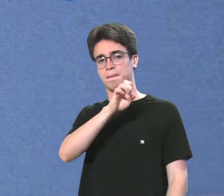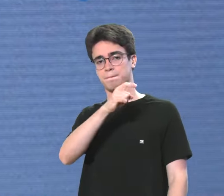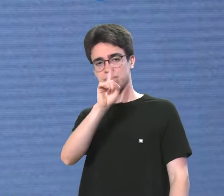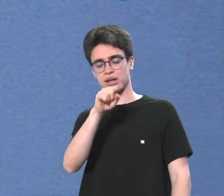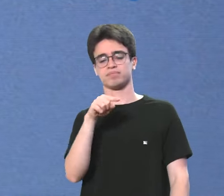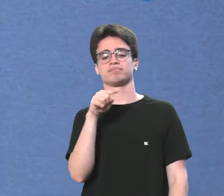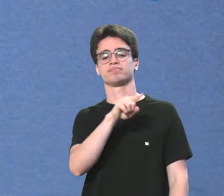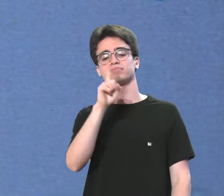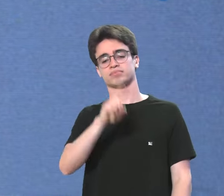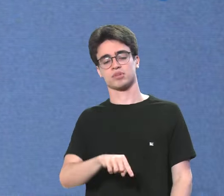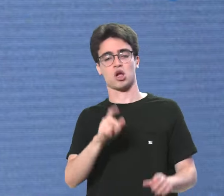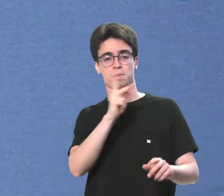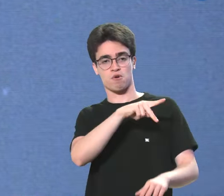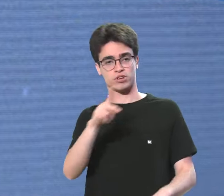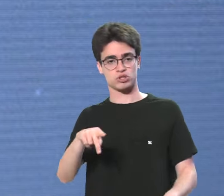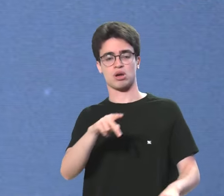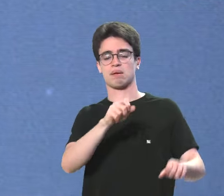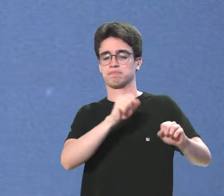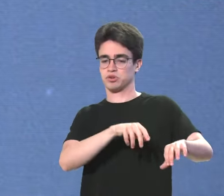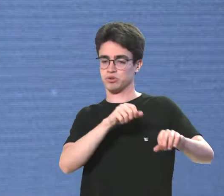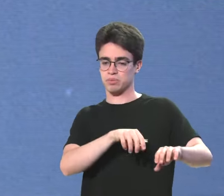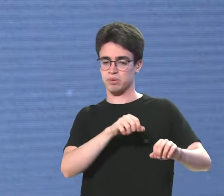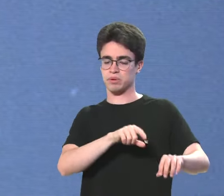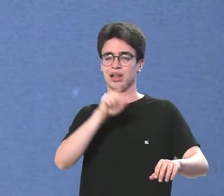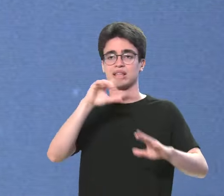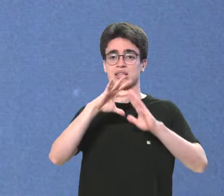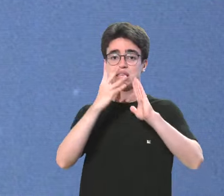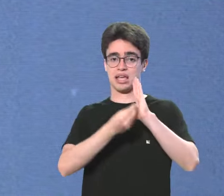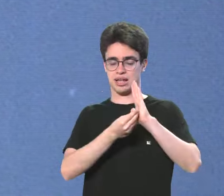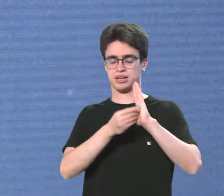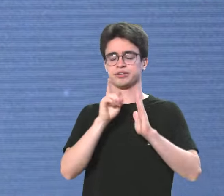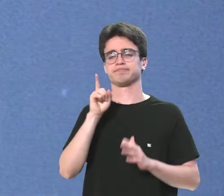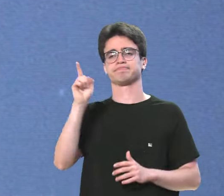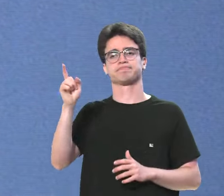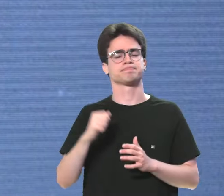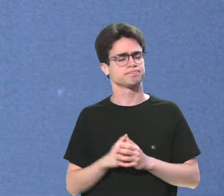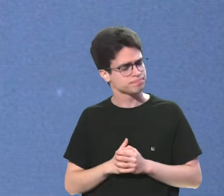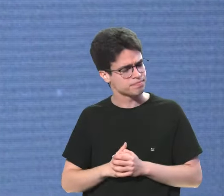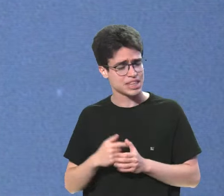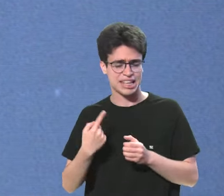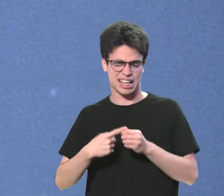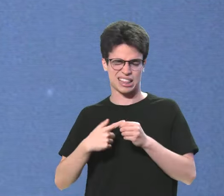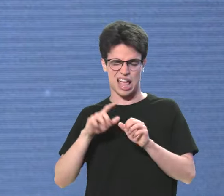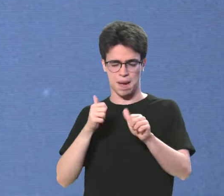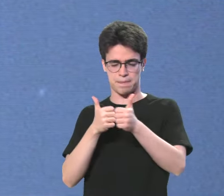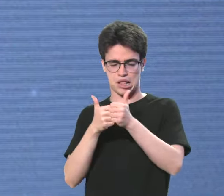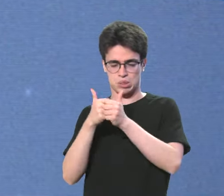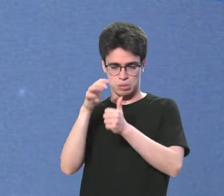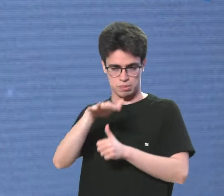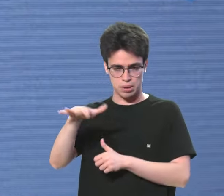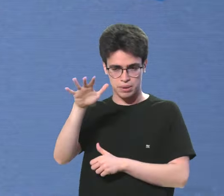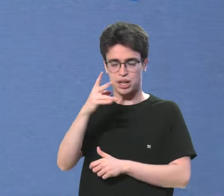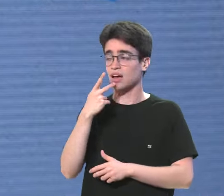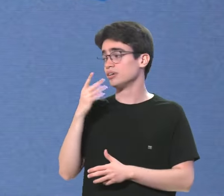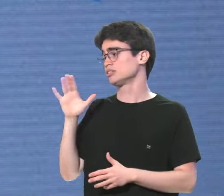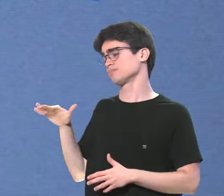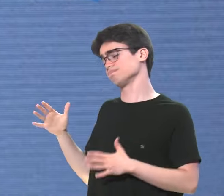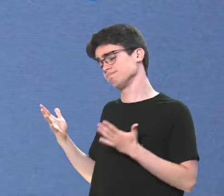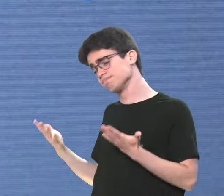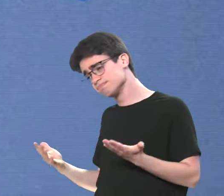igreja em Antioquia que era uma cidade perto lá de onde eles estavam e ele falou olha